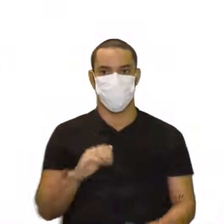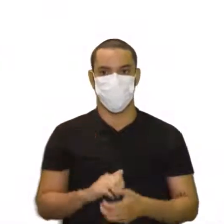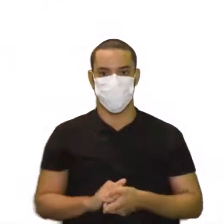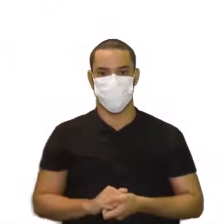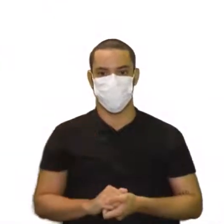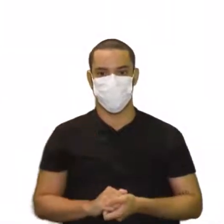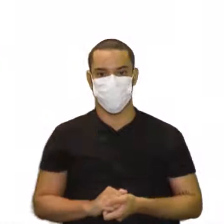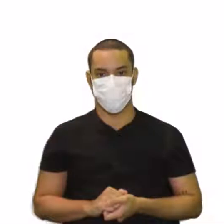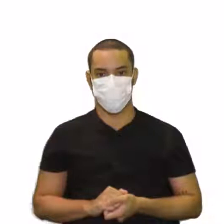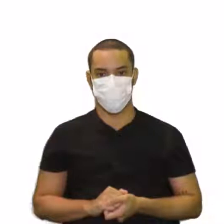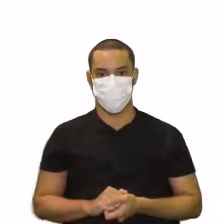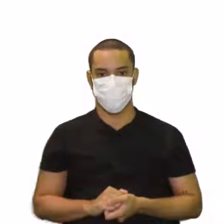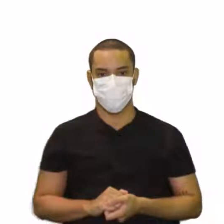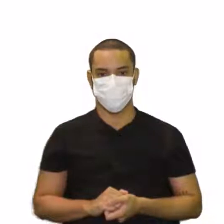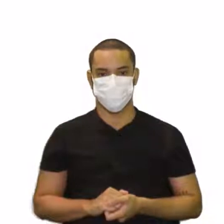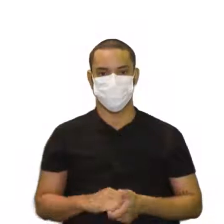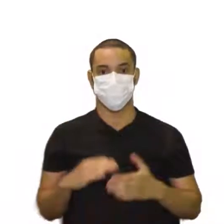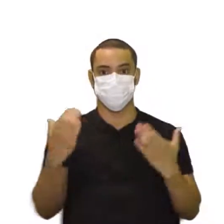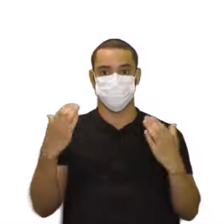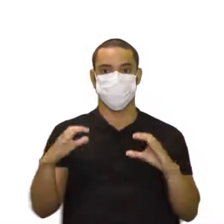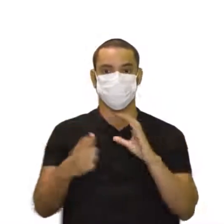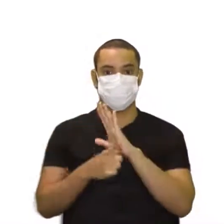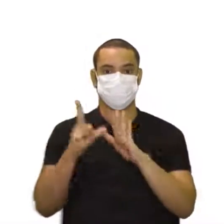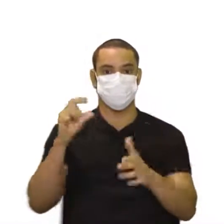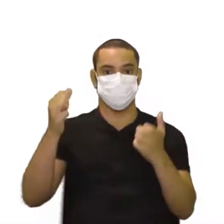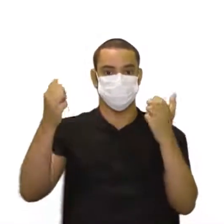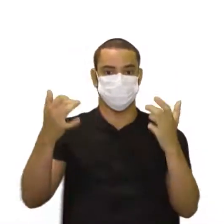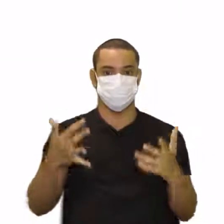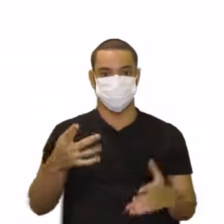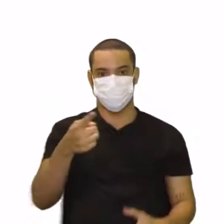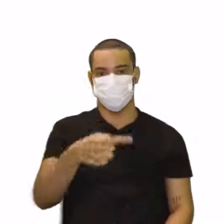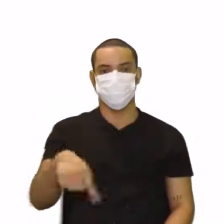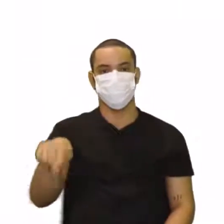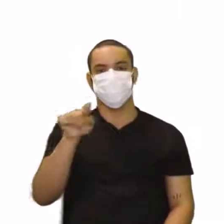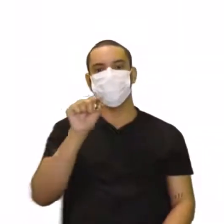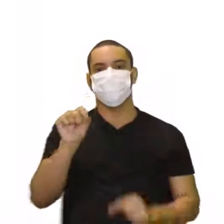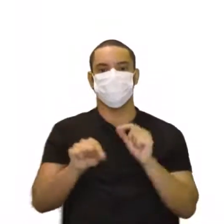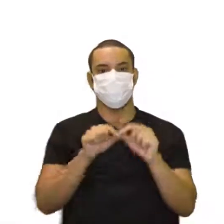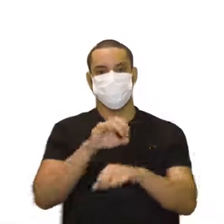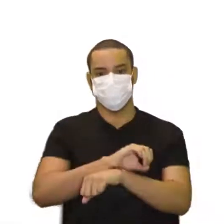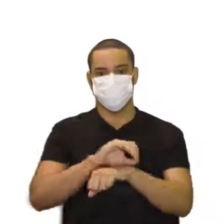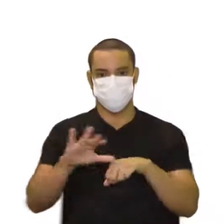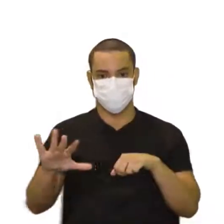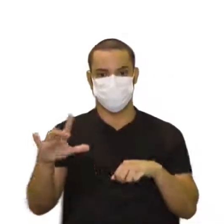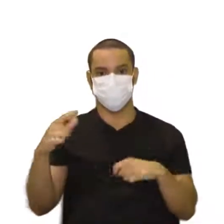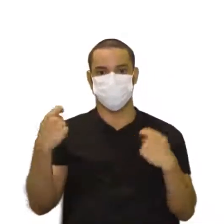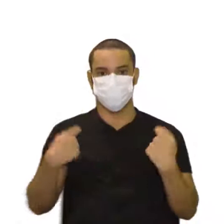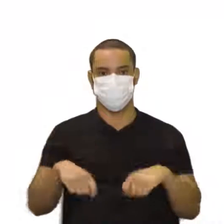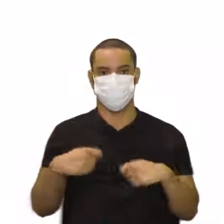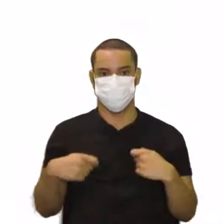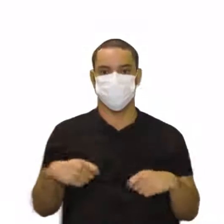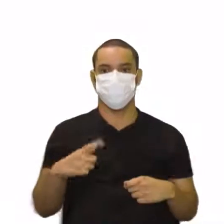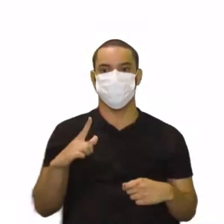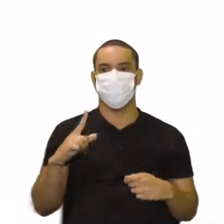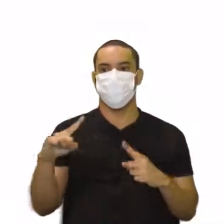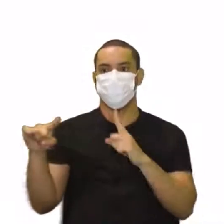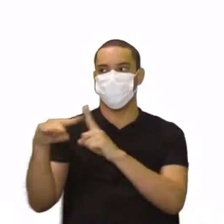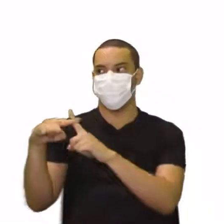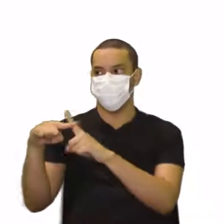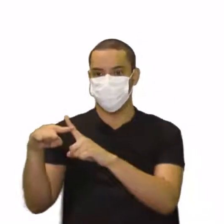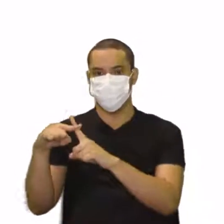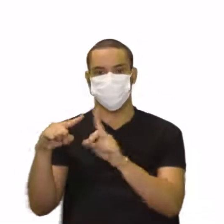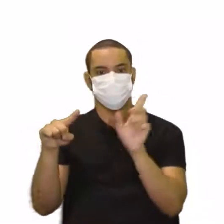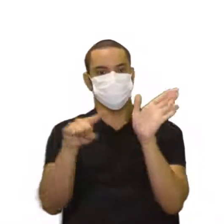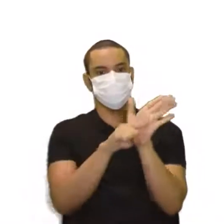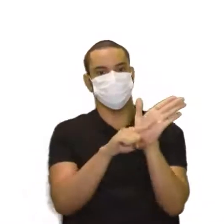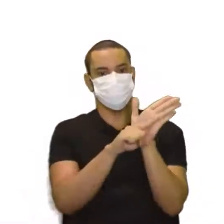só, para colocar o que eu tinha falado para vocês, ok? Uma corrente elétrica sai do polo positivo para o